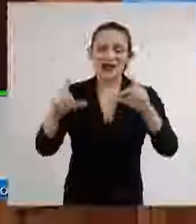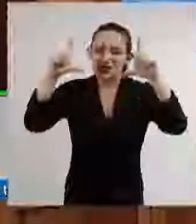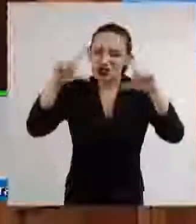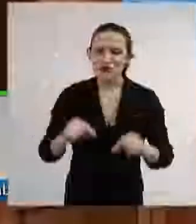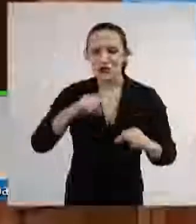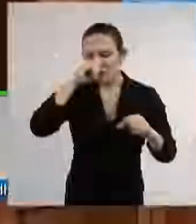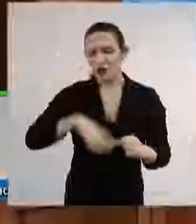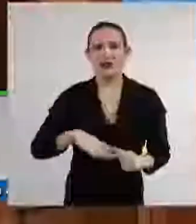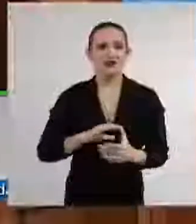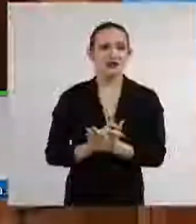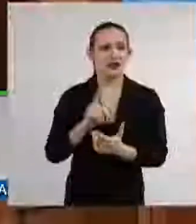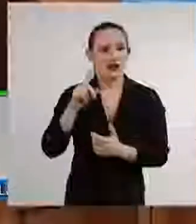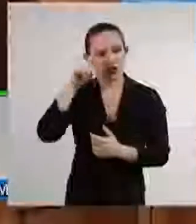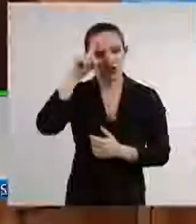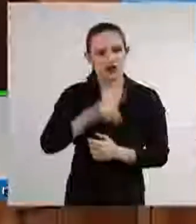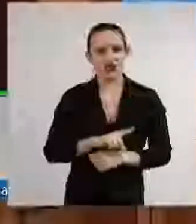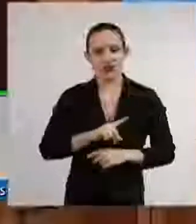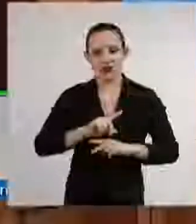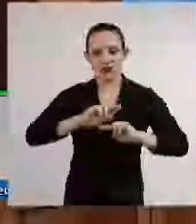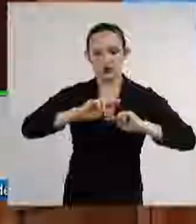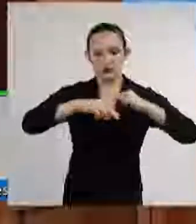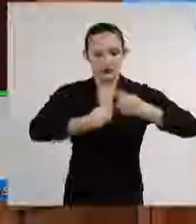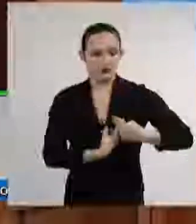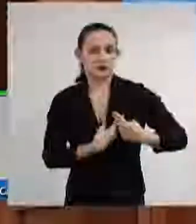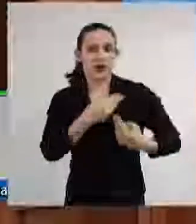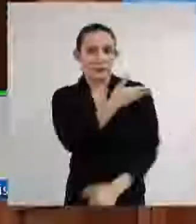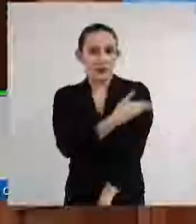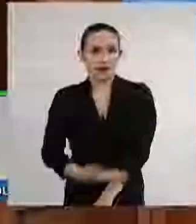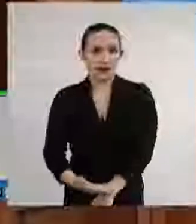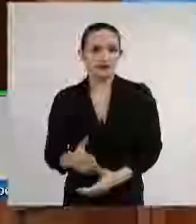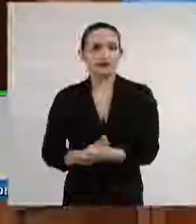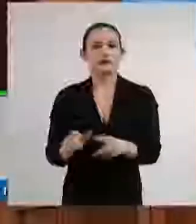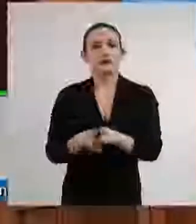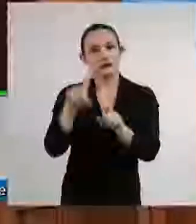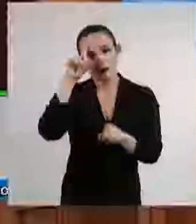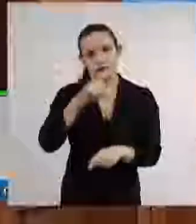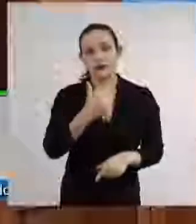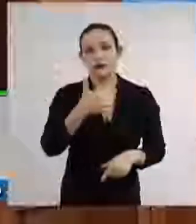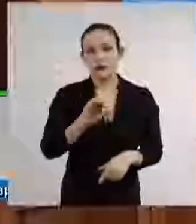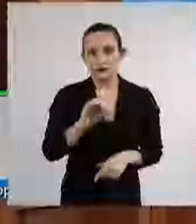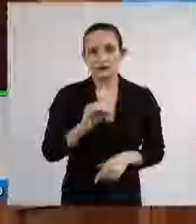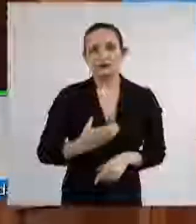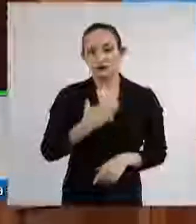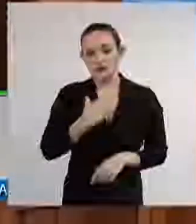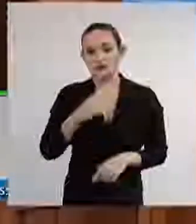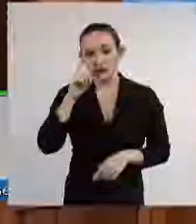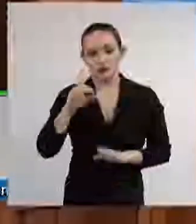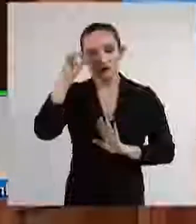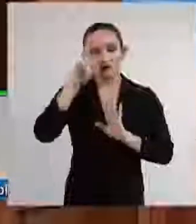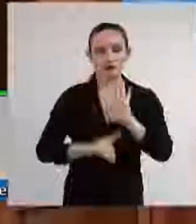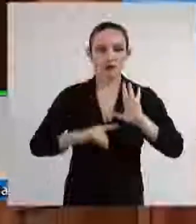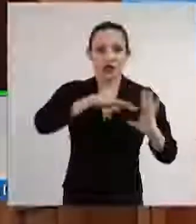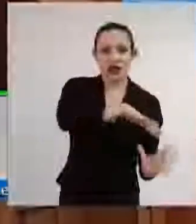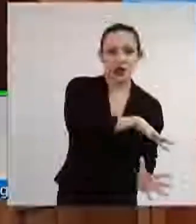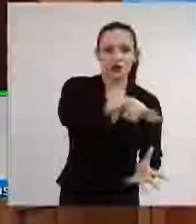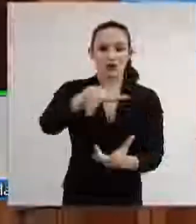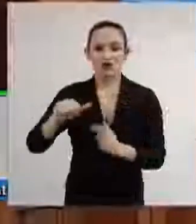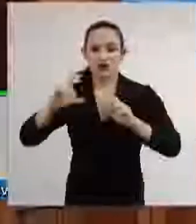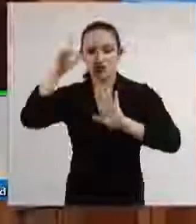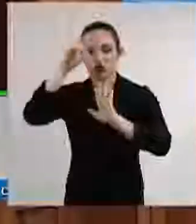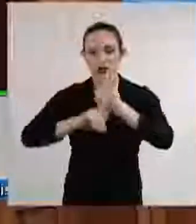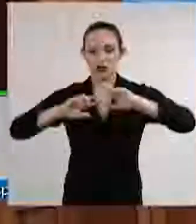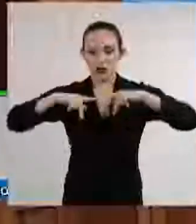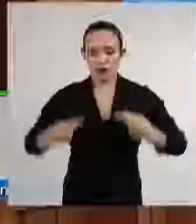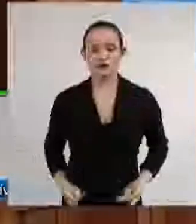também conhecido como Dia do Laço Branco. E 10 de dezembro, Dia Internacional dos Direitos Humanos, fim da campanha. A lei